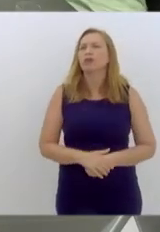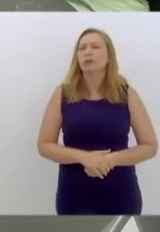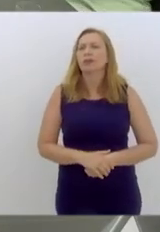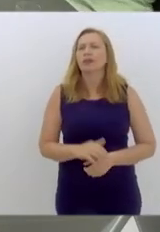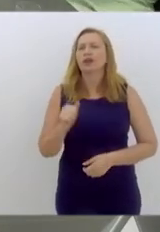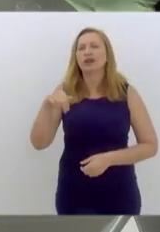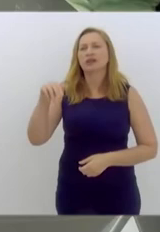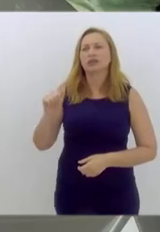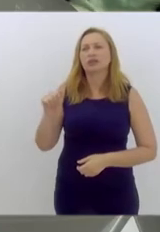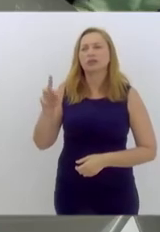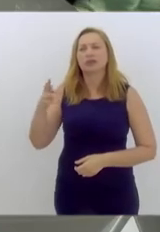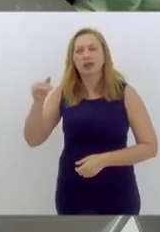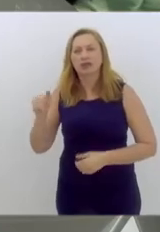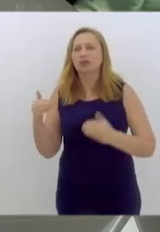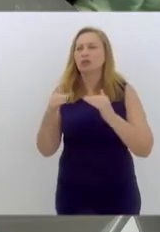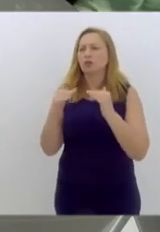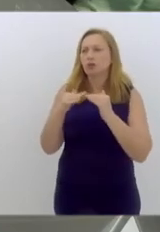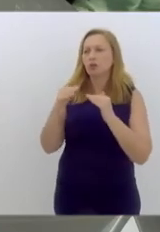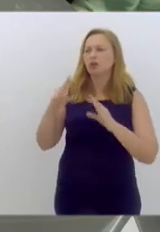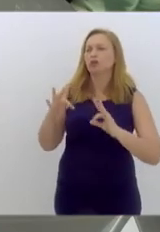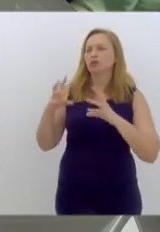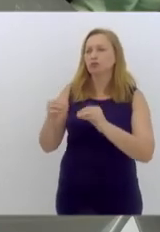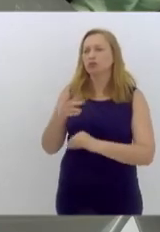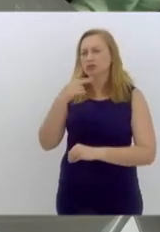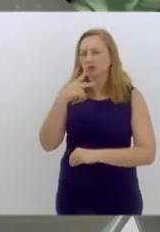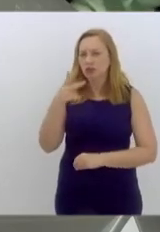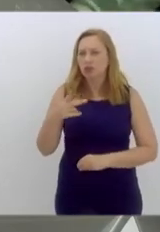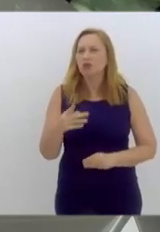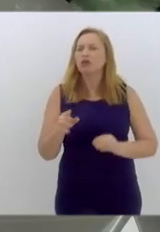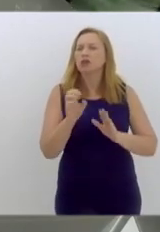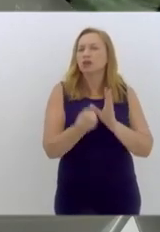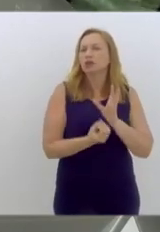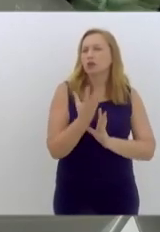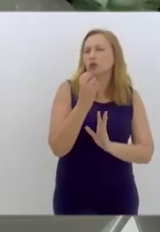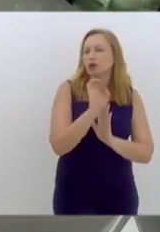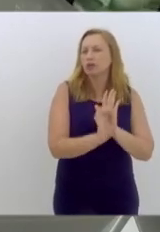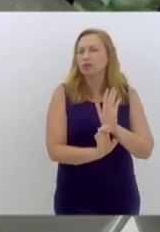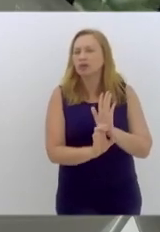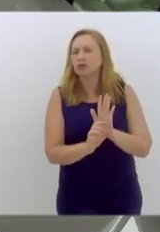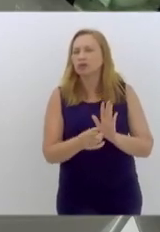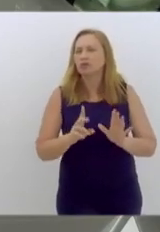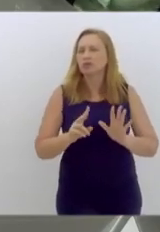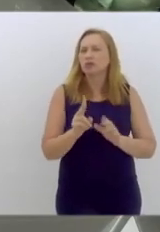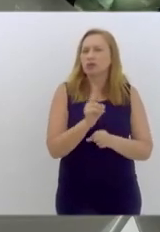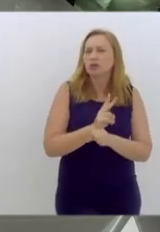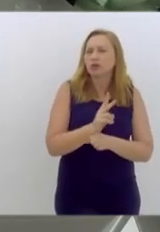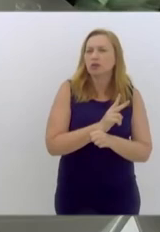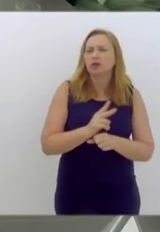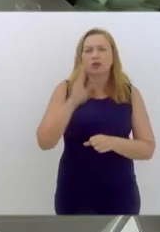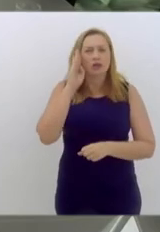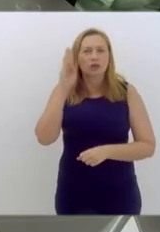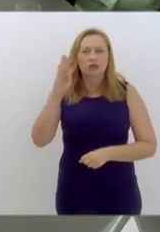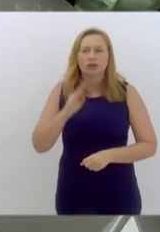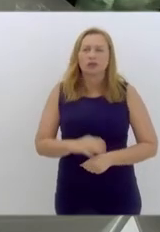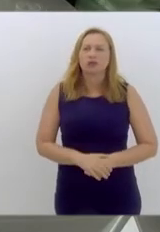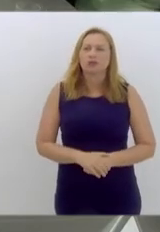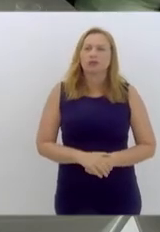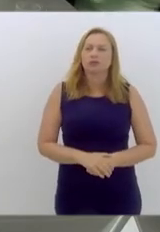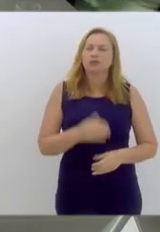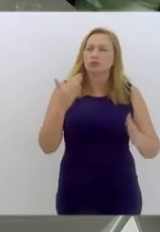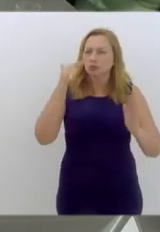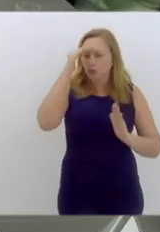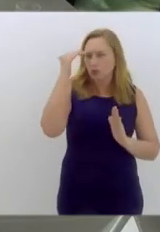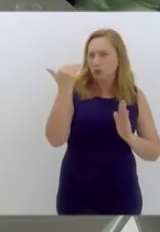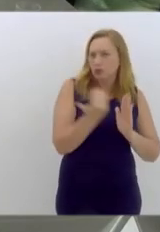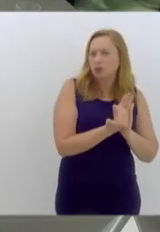Maria, eu concordo com essas contribuições que você traz. A gente fez emendas, inclusive, buscando colocar como critério o cumprimento